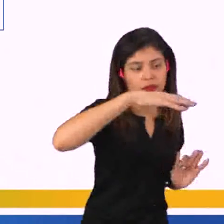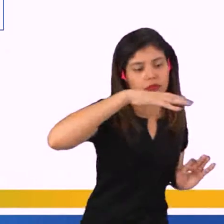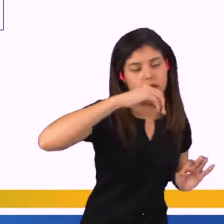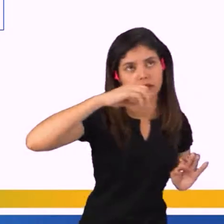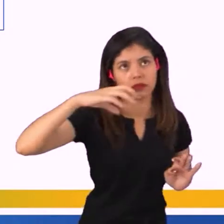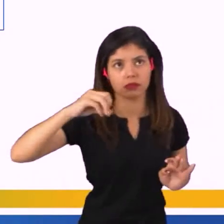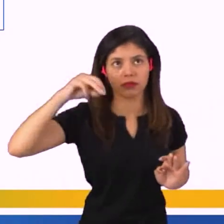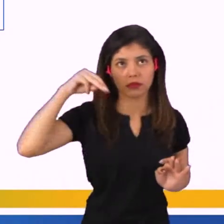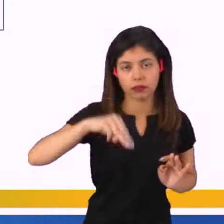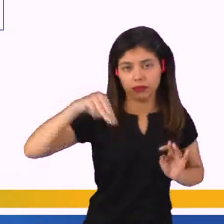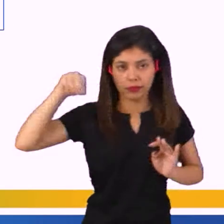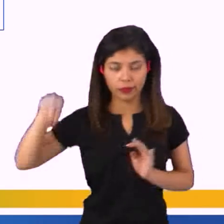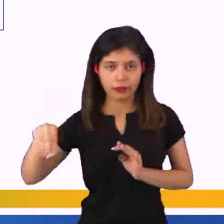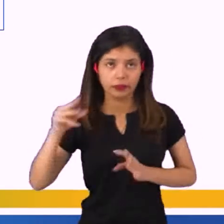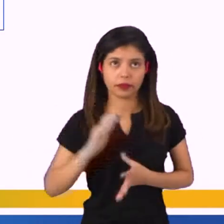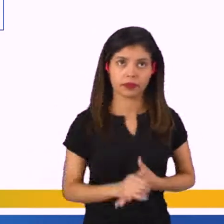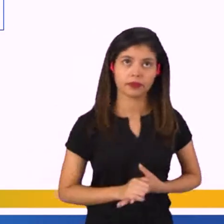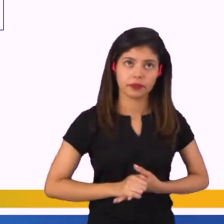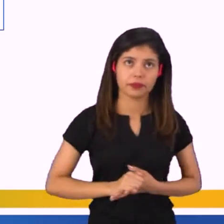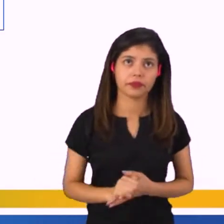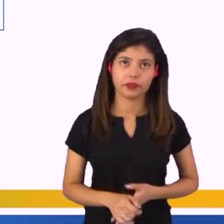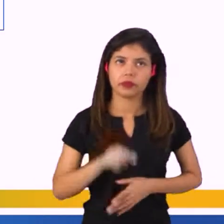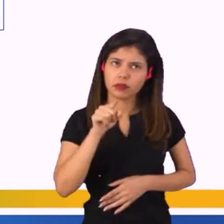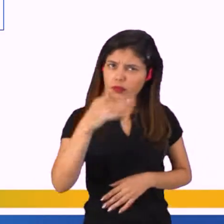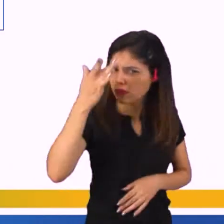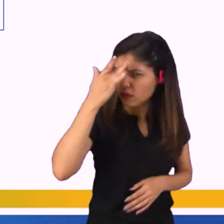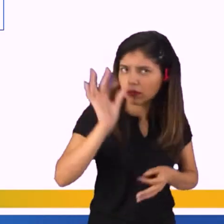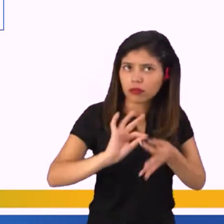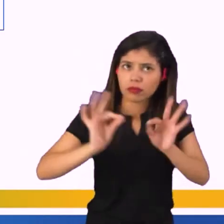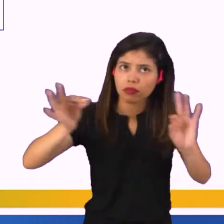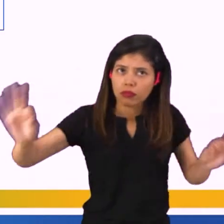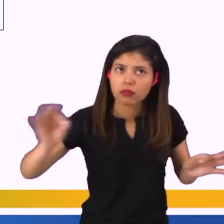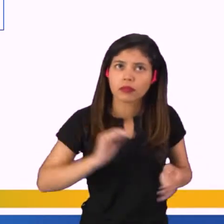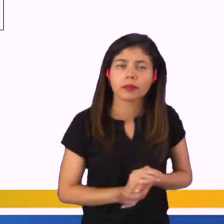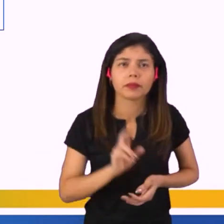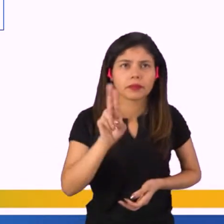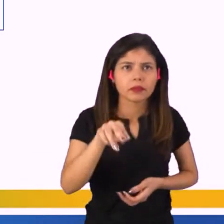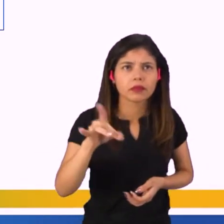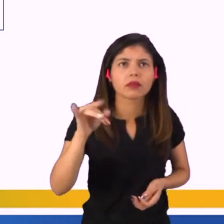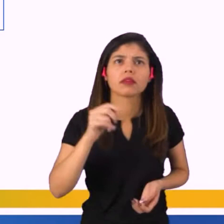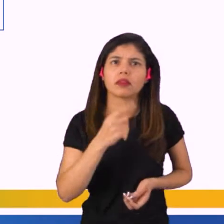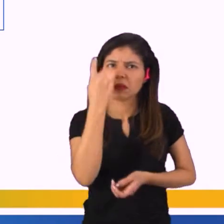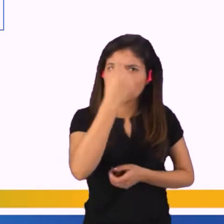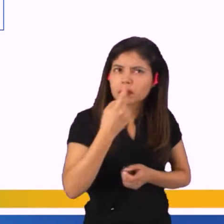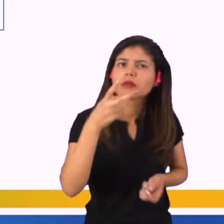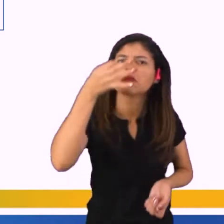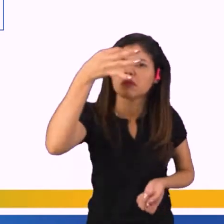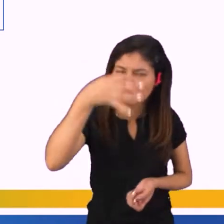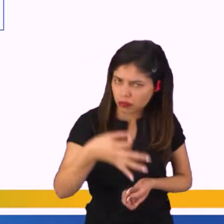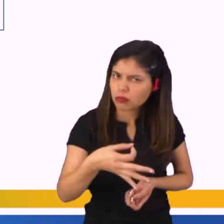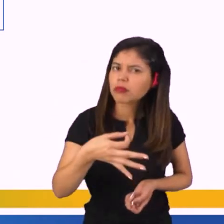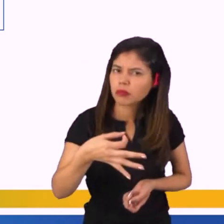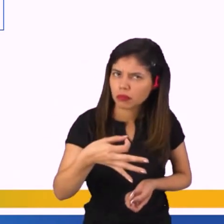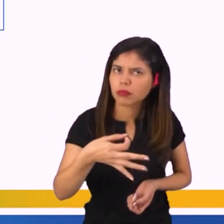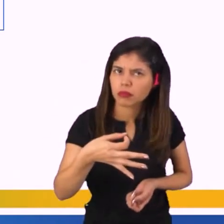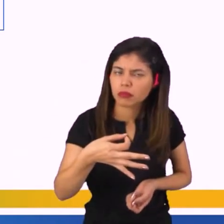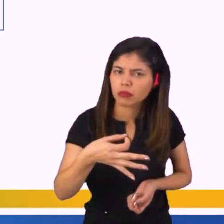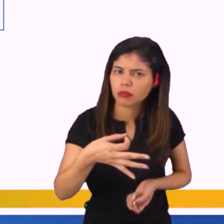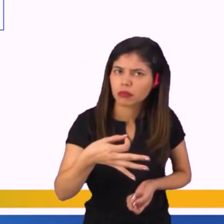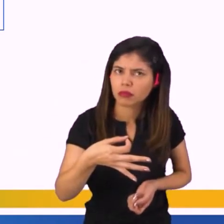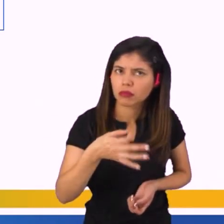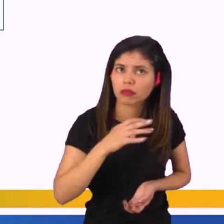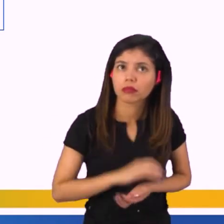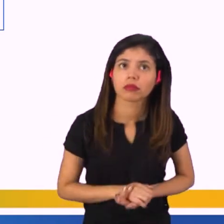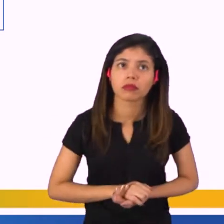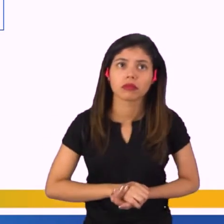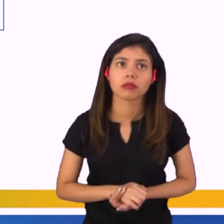forneceu essa medida como sendo 9.000 milímetros. Você acha que essa unidade de comprimento aí é conveniente para